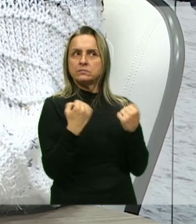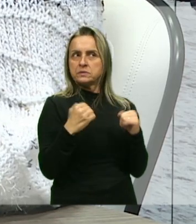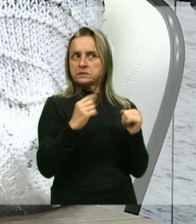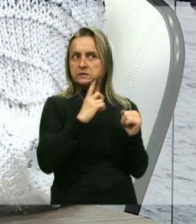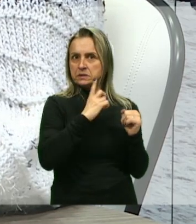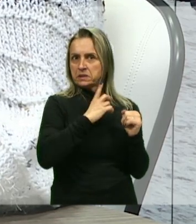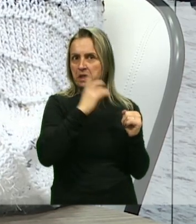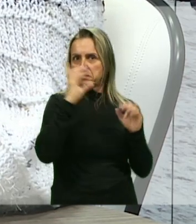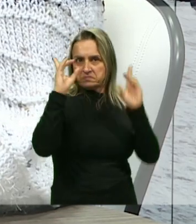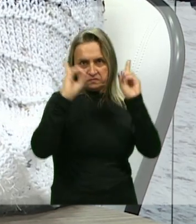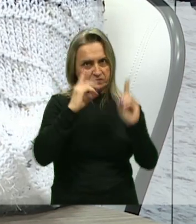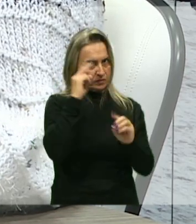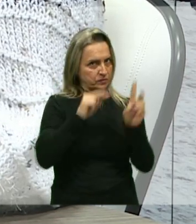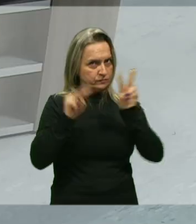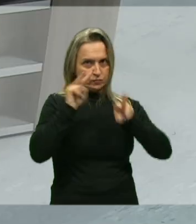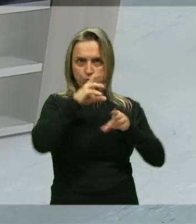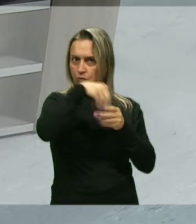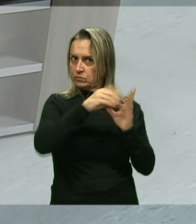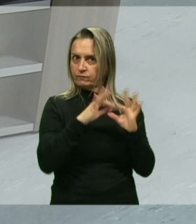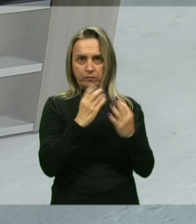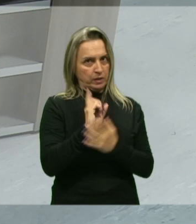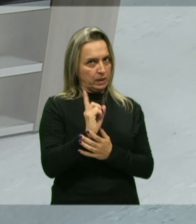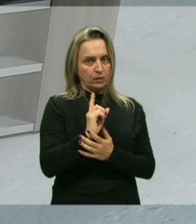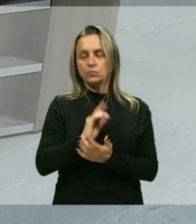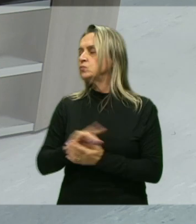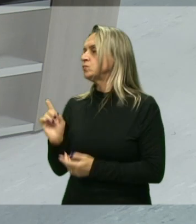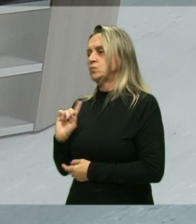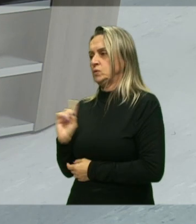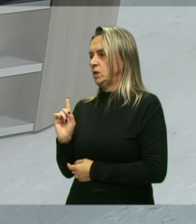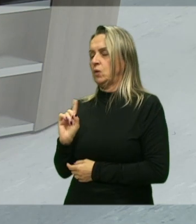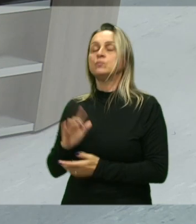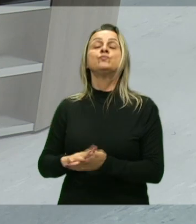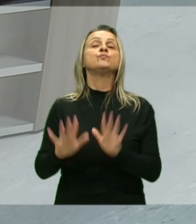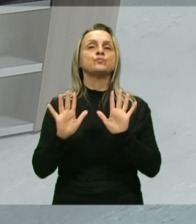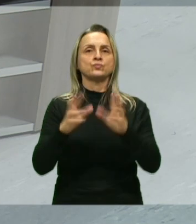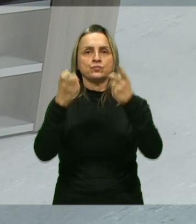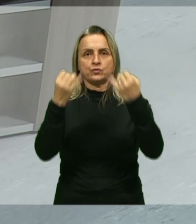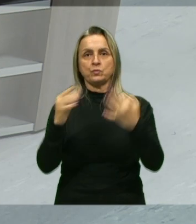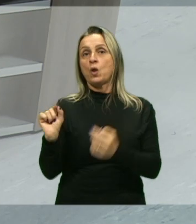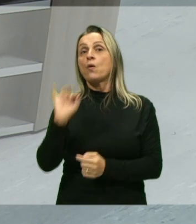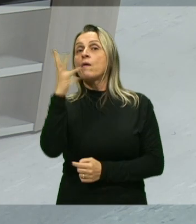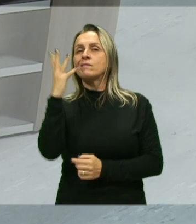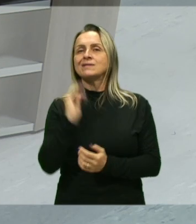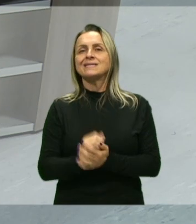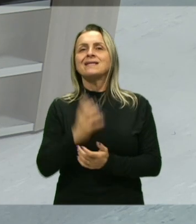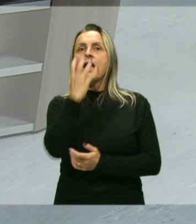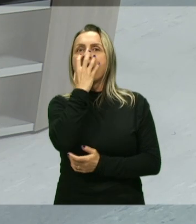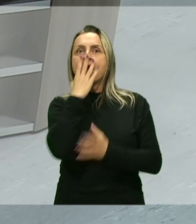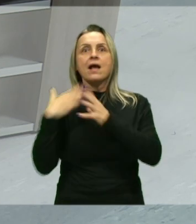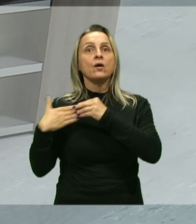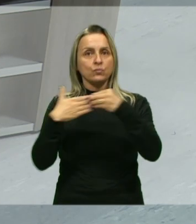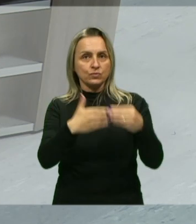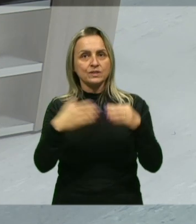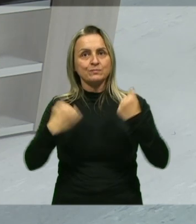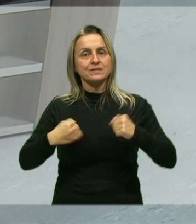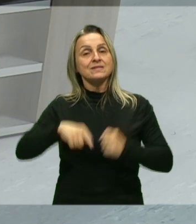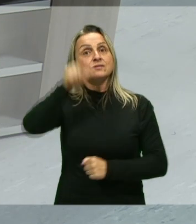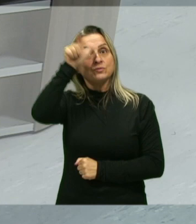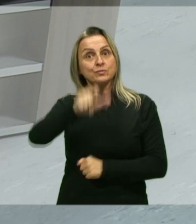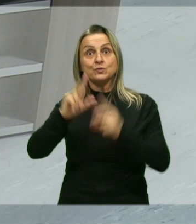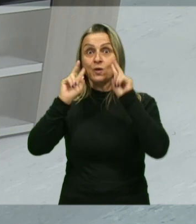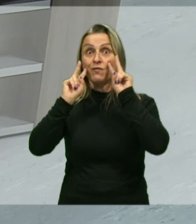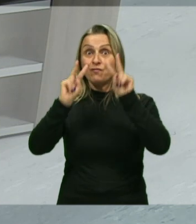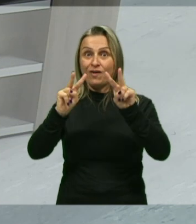com deficiência visual no seu seio, não? Não, é porque assim, o que acontece? O cão-guia precisa de pessoas que enxergam, né? Para entender, mostrar ele,